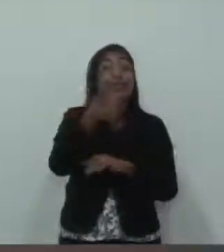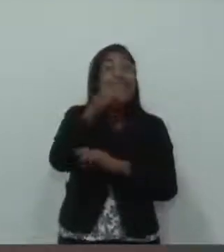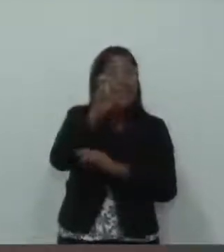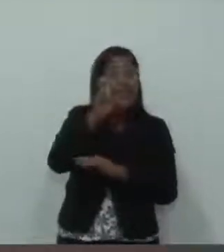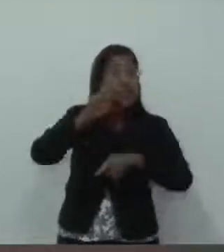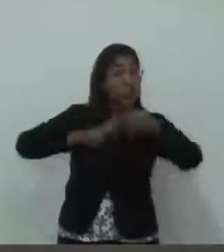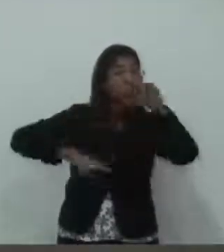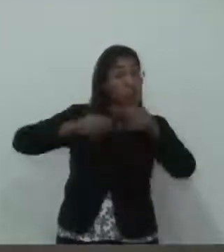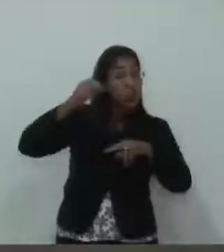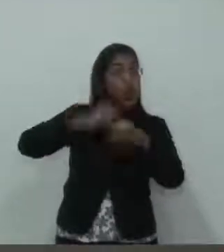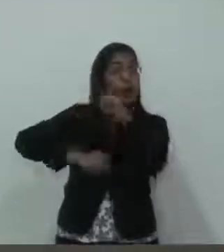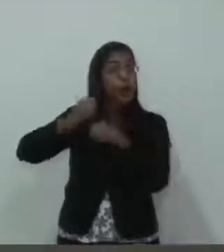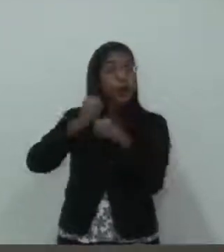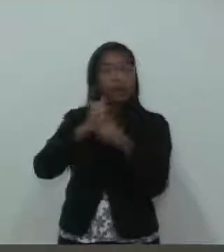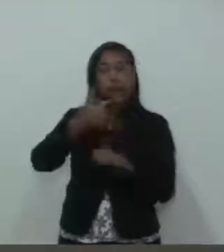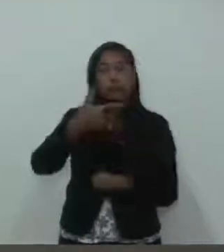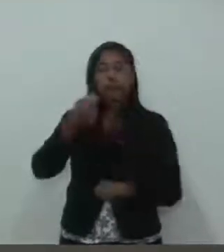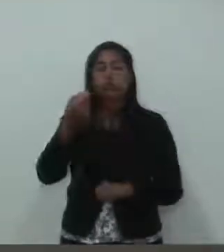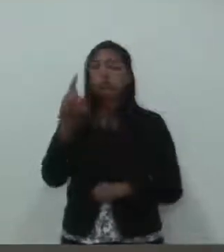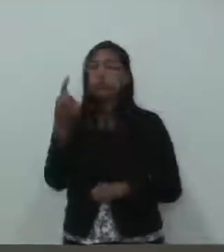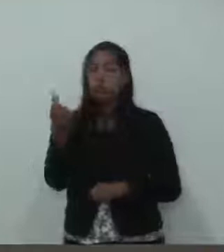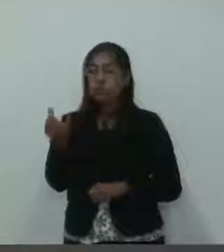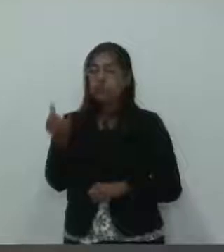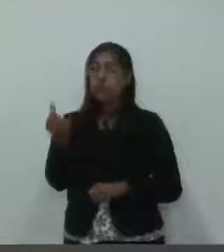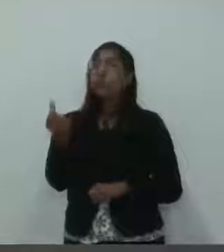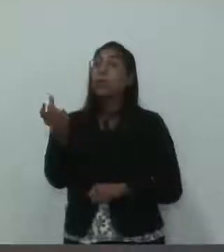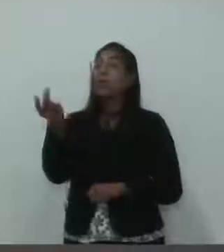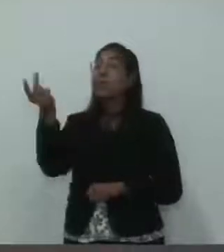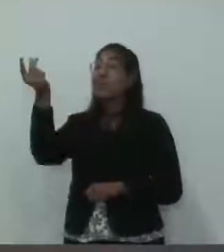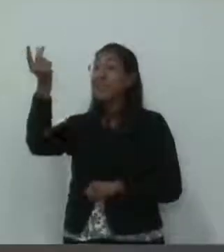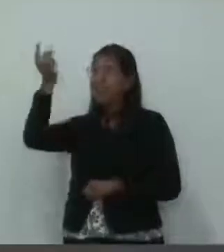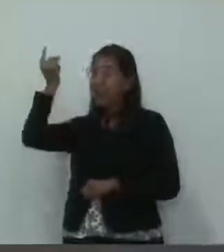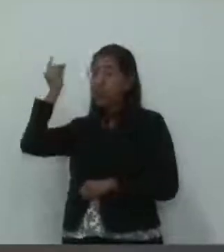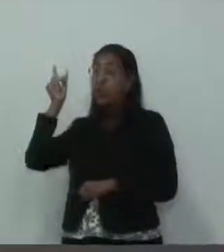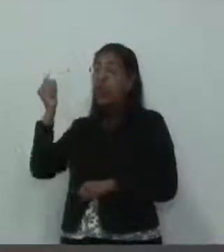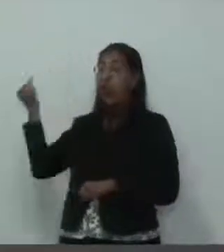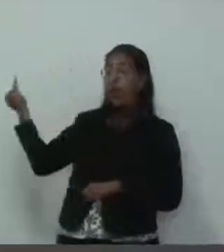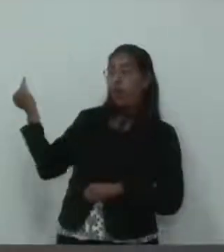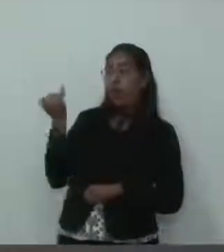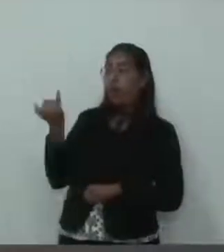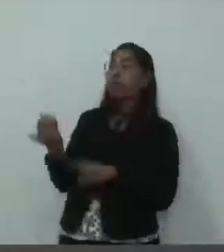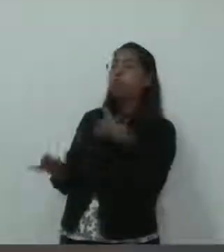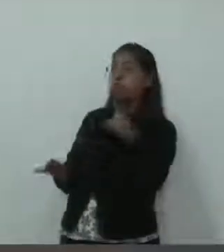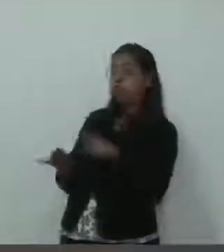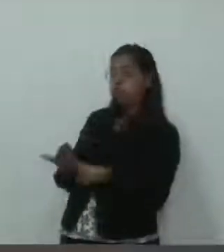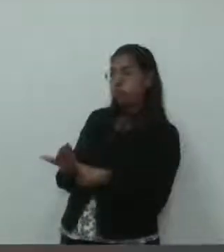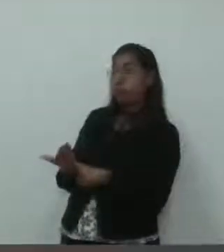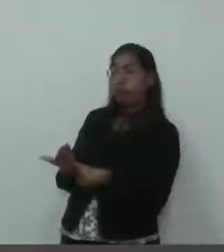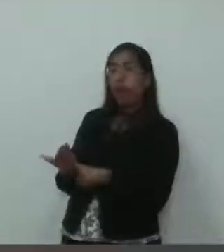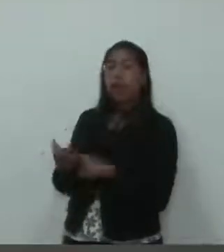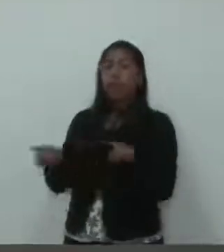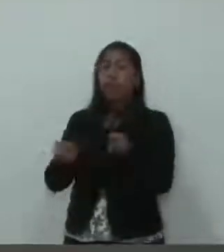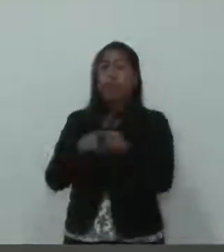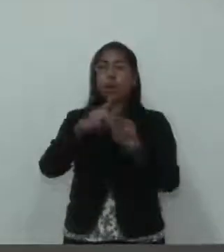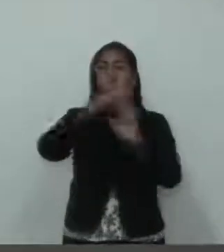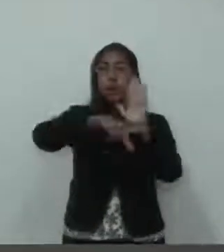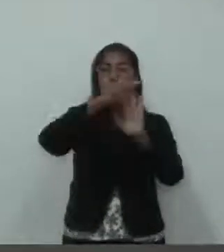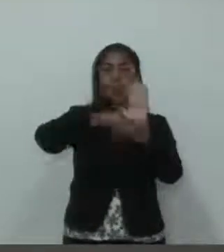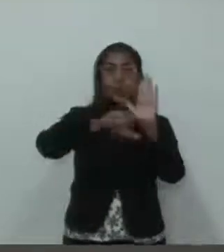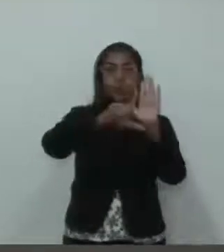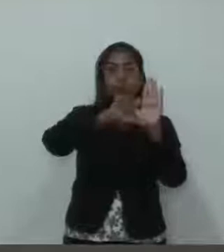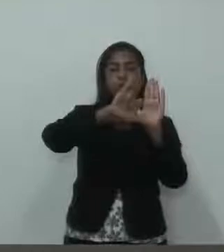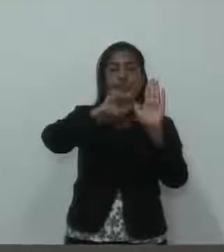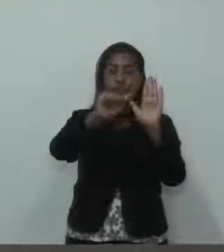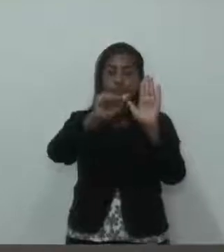o senhor prefeito Jaime Cruz já prometeu, e não foi para a gente, não. Foi para o projeto LIA, que é o Projeto Lazer, Inclusão